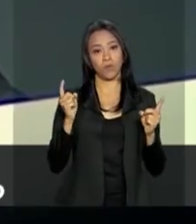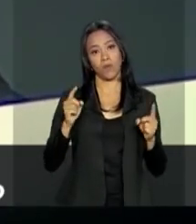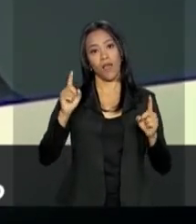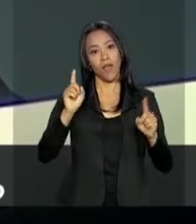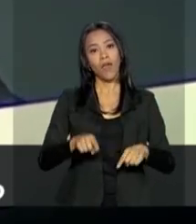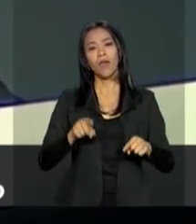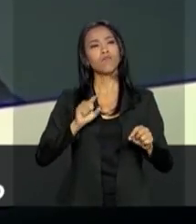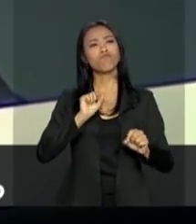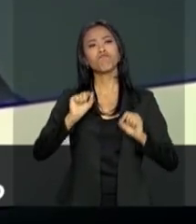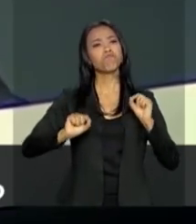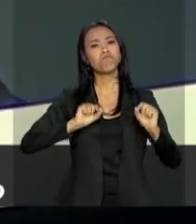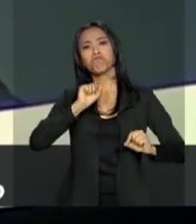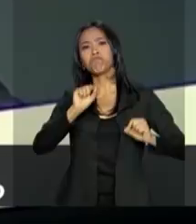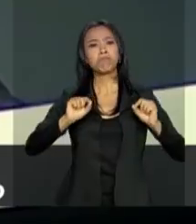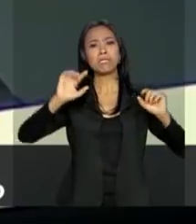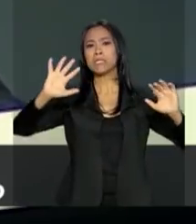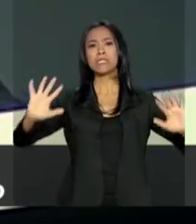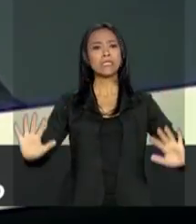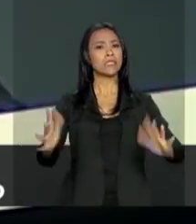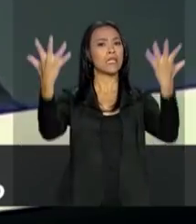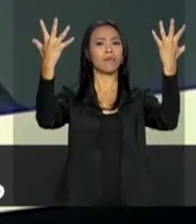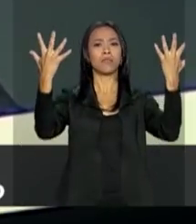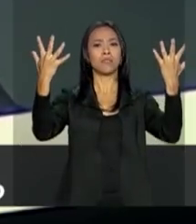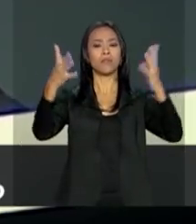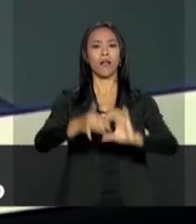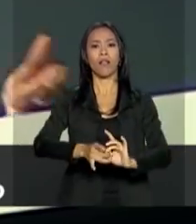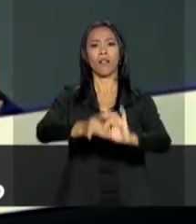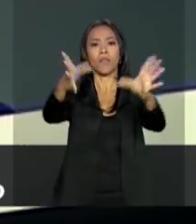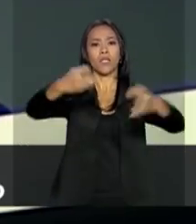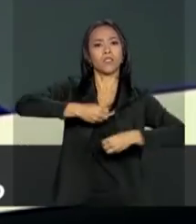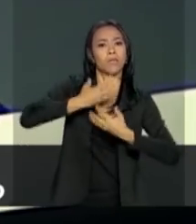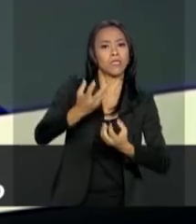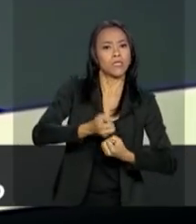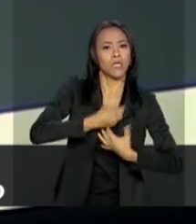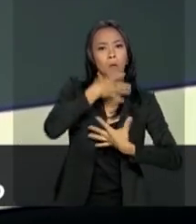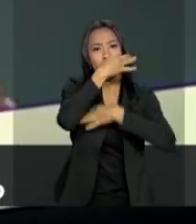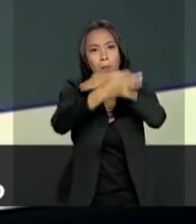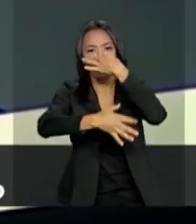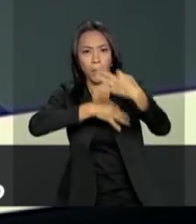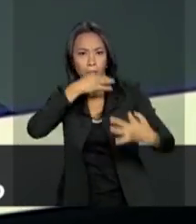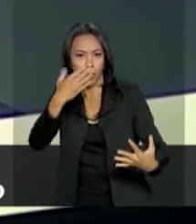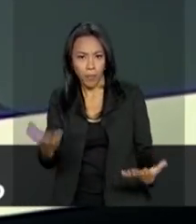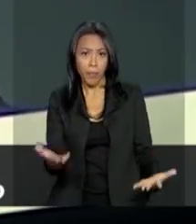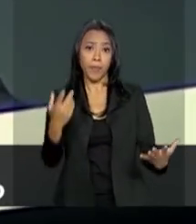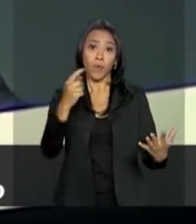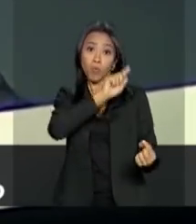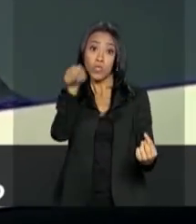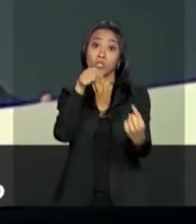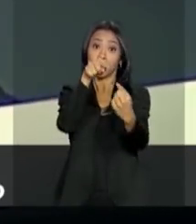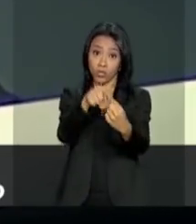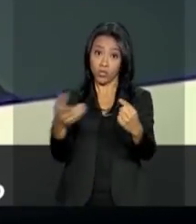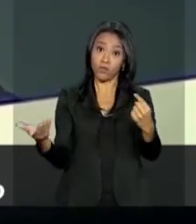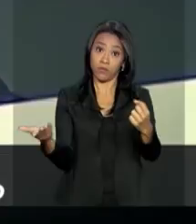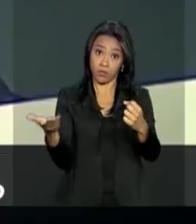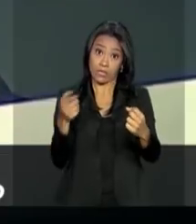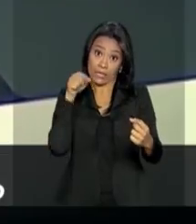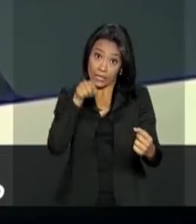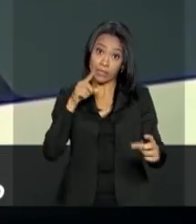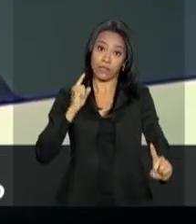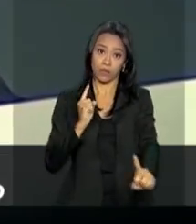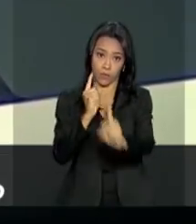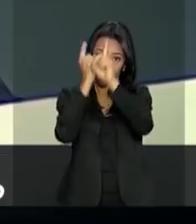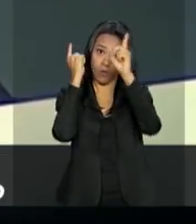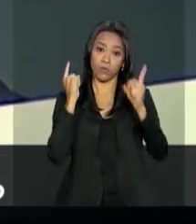celebração da liberdade de imprensa o objetivo básico destes encontros de fora parte